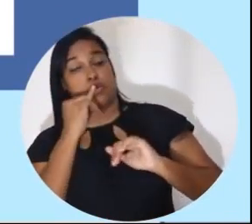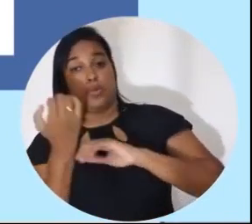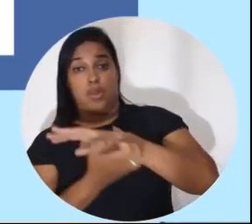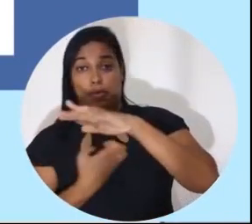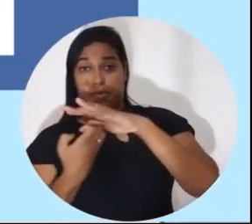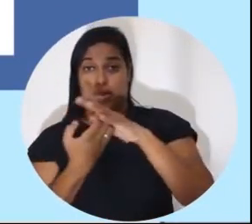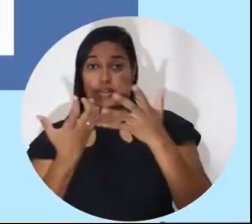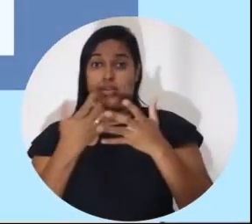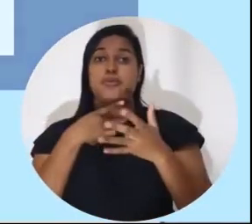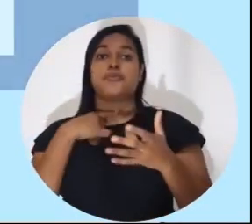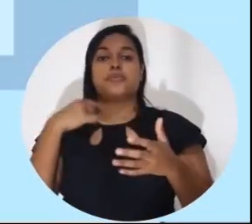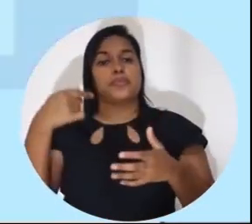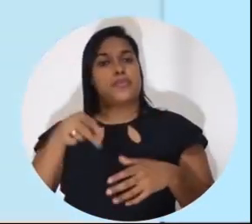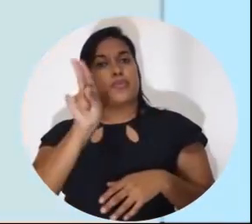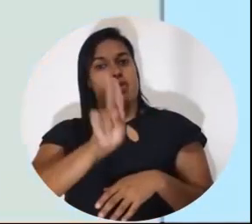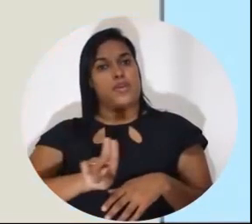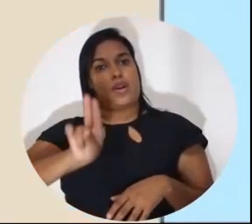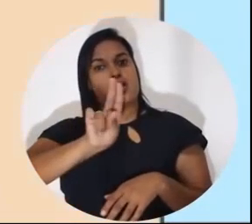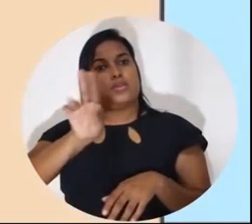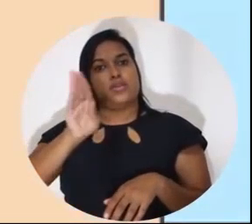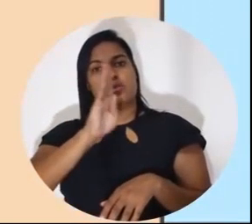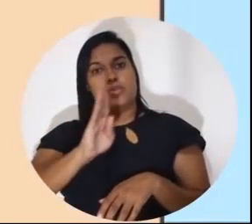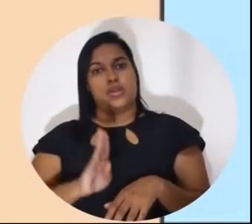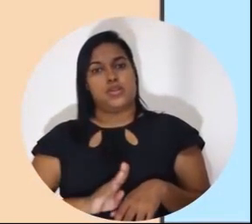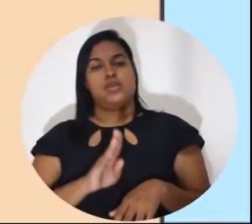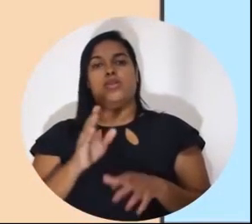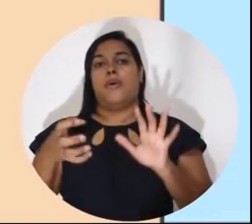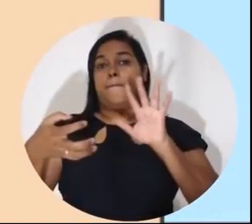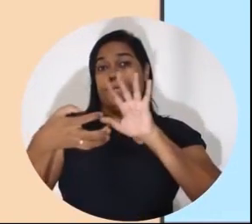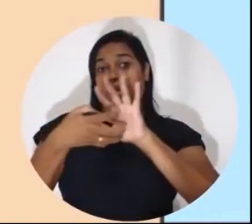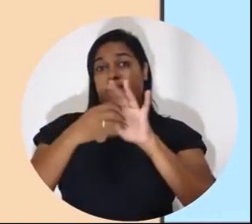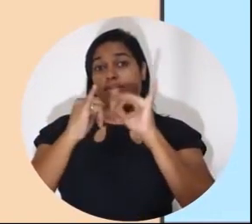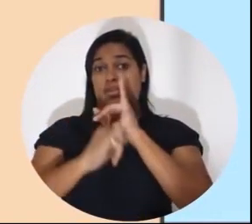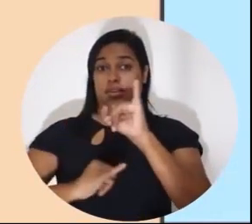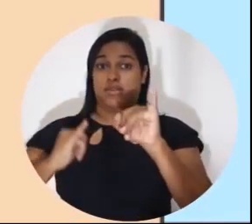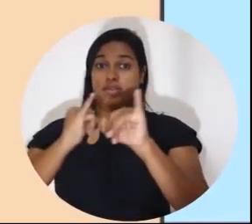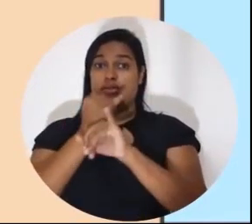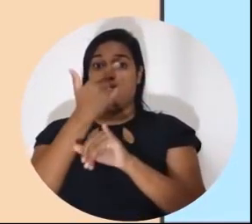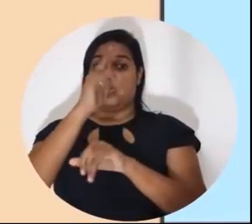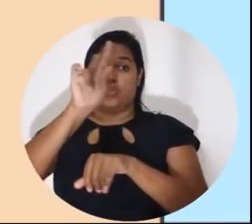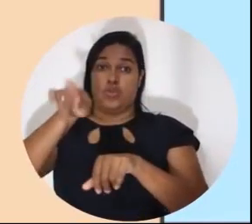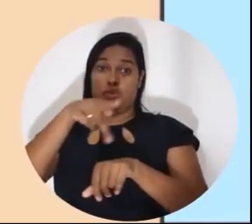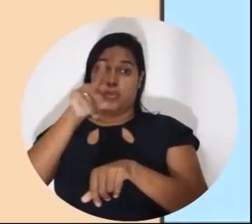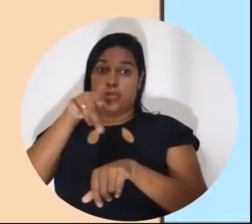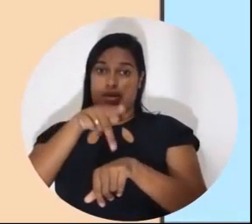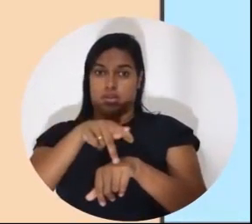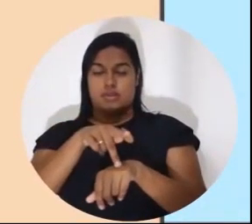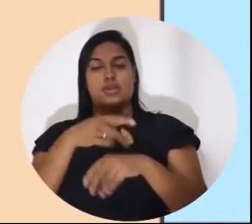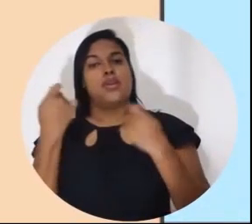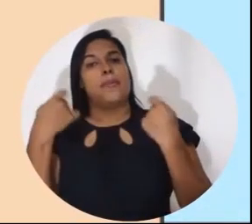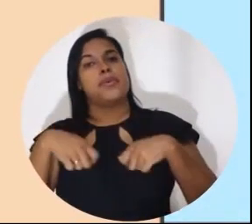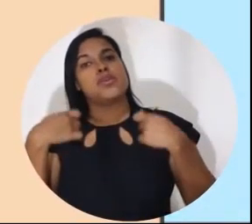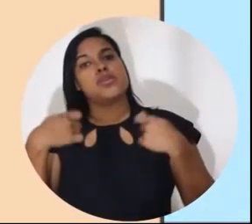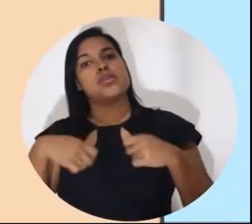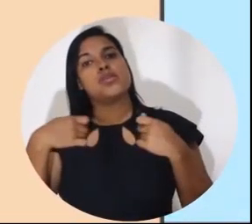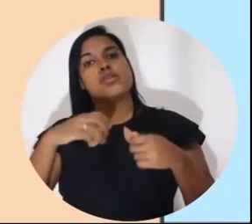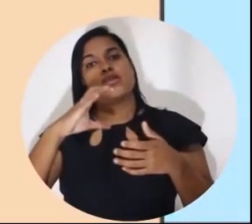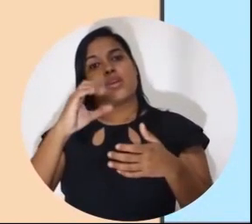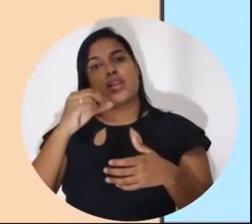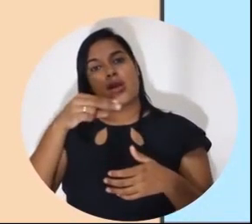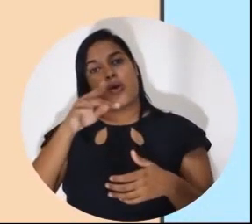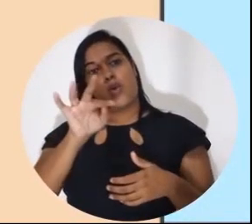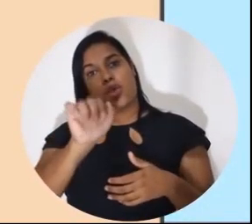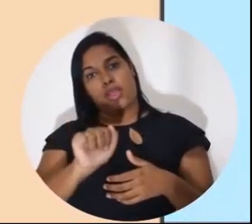usar aqui no Brasil uma marca internacional, uma marca de outro país, ela deve registrar na conta capital essa